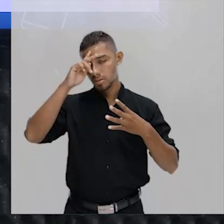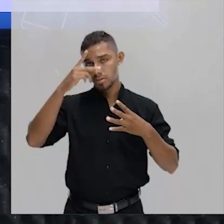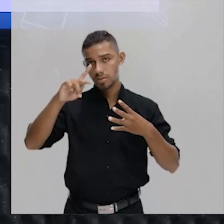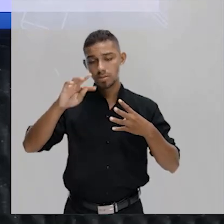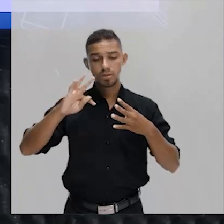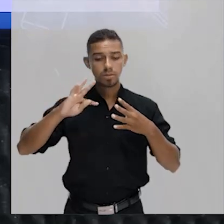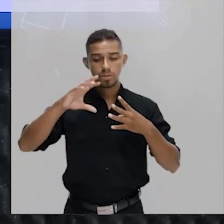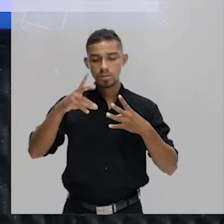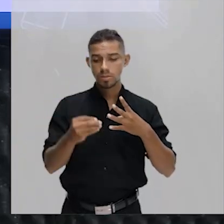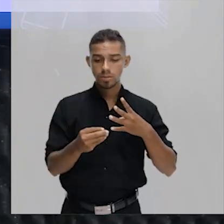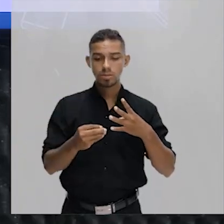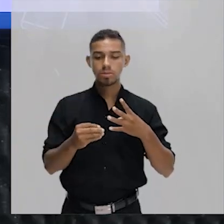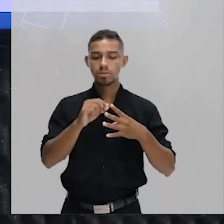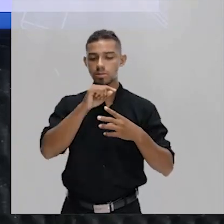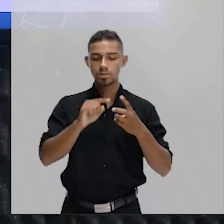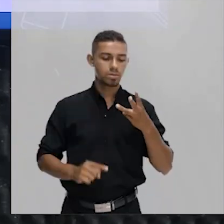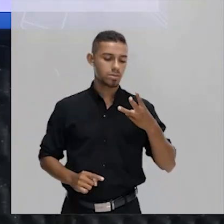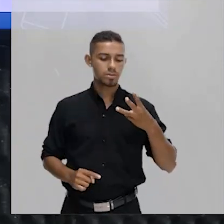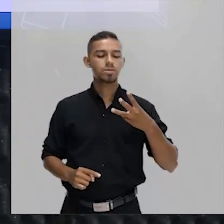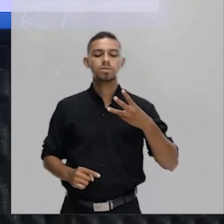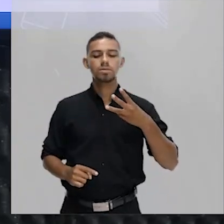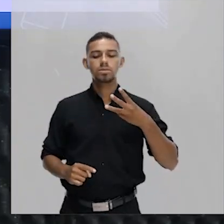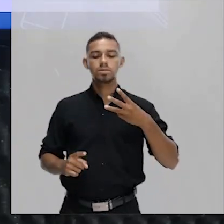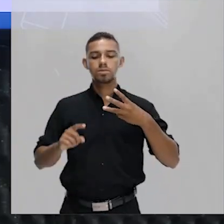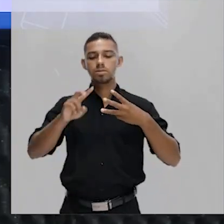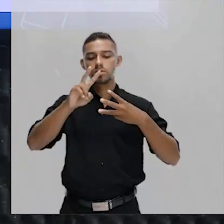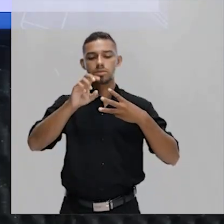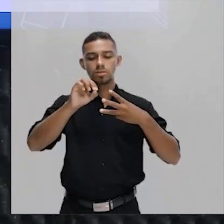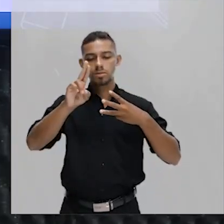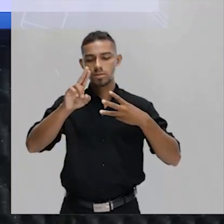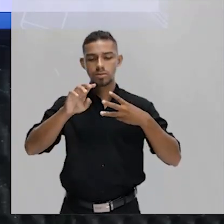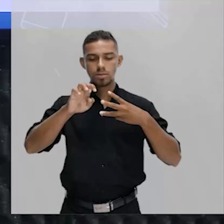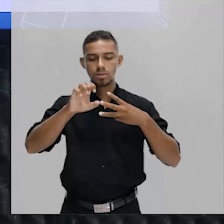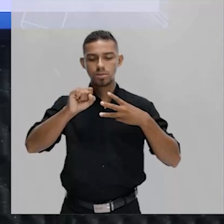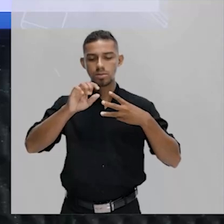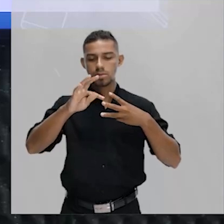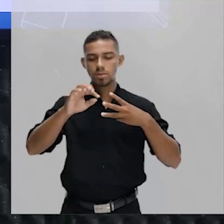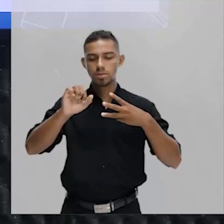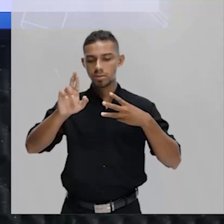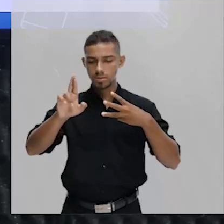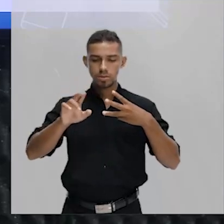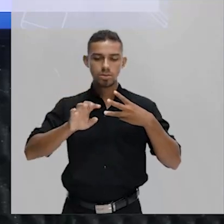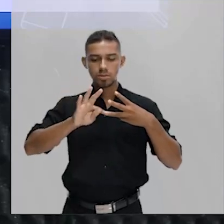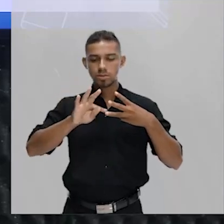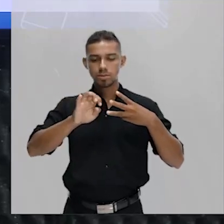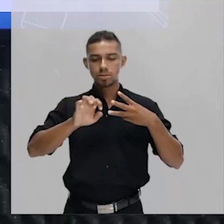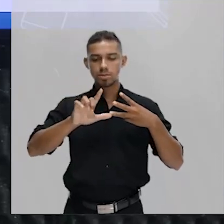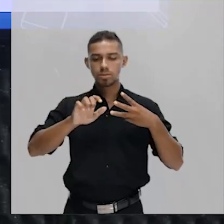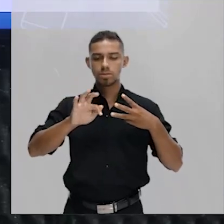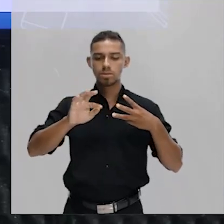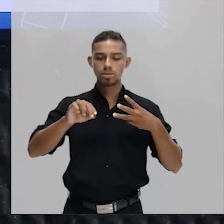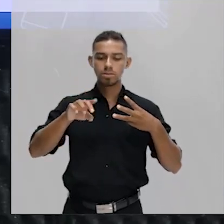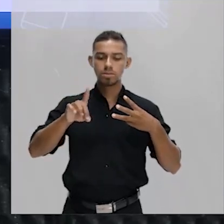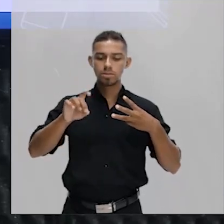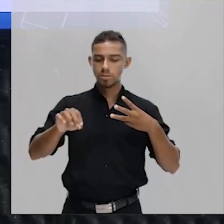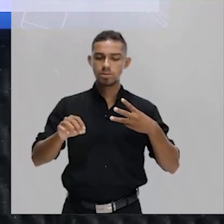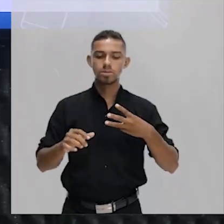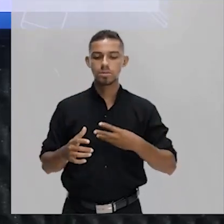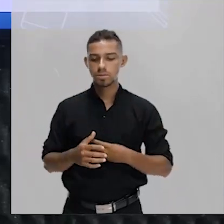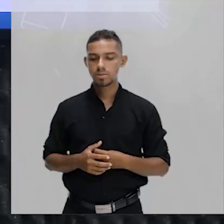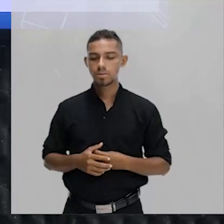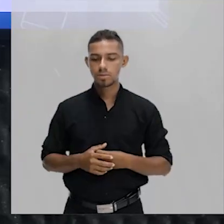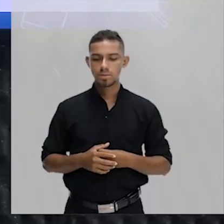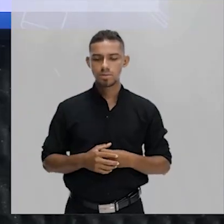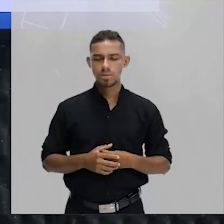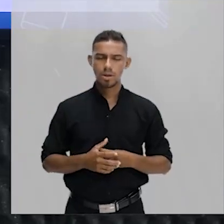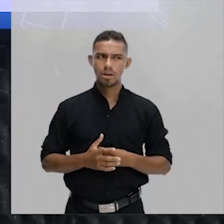utilizou mais. Utilizou 3 verbos. Vou, estar e telefonando, para dar uma mesma informação. Olha a cara que